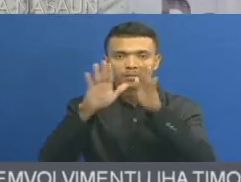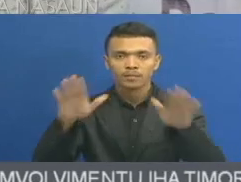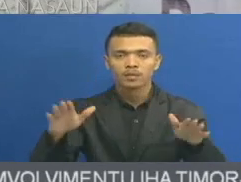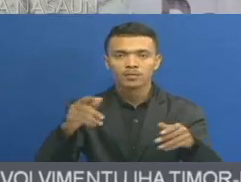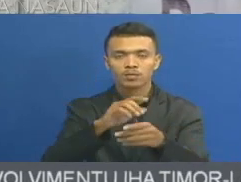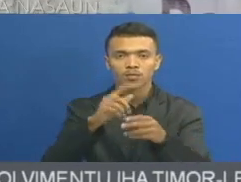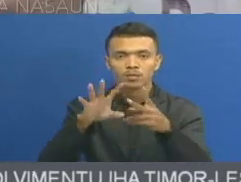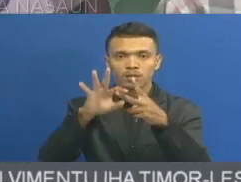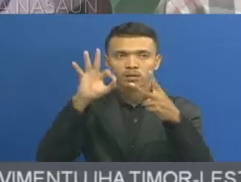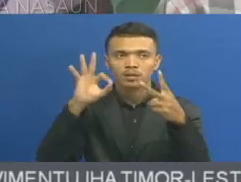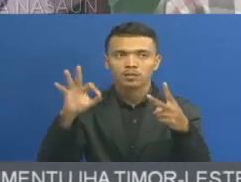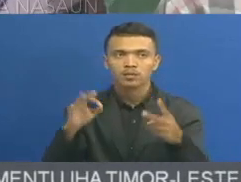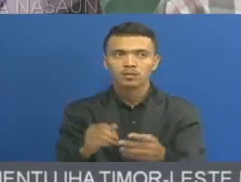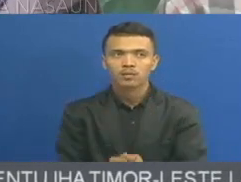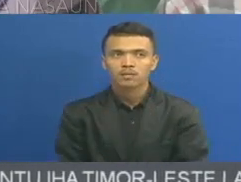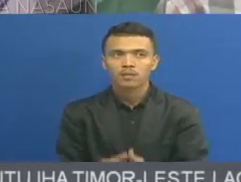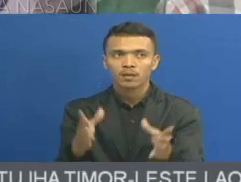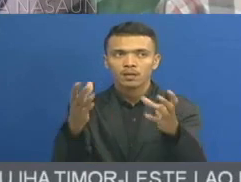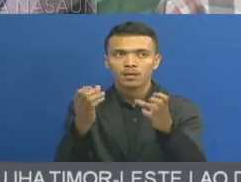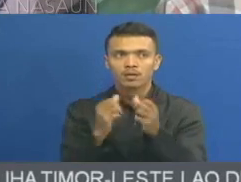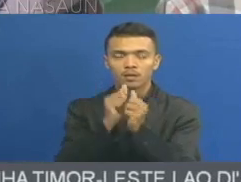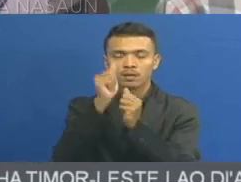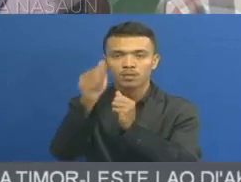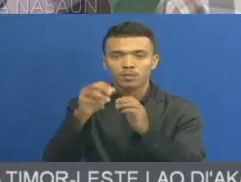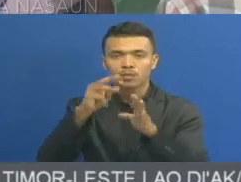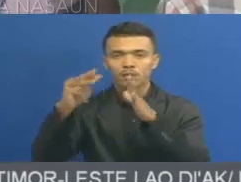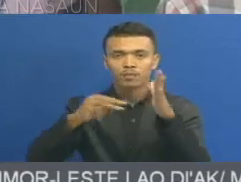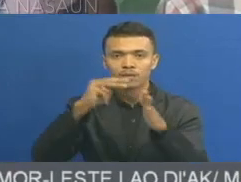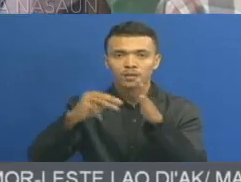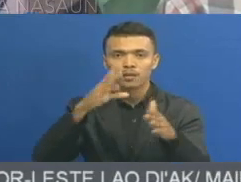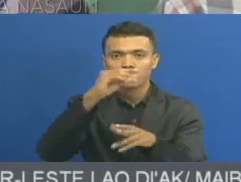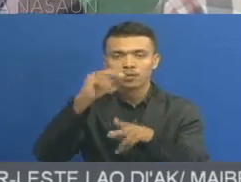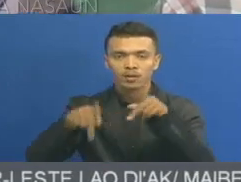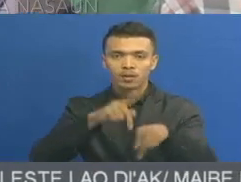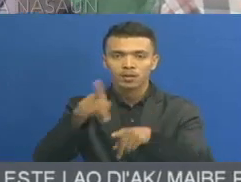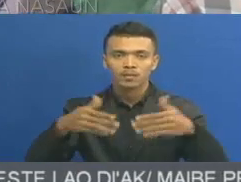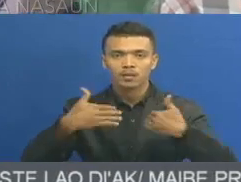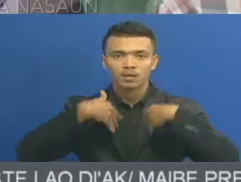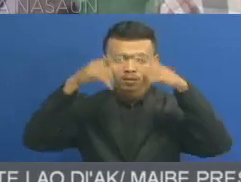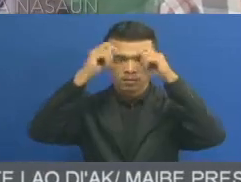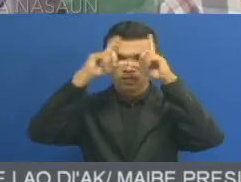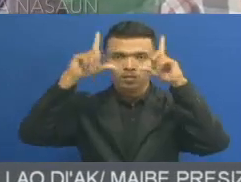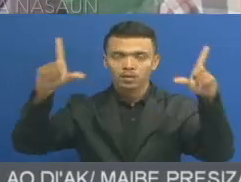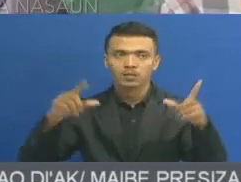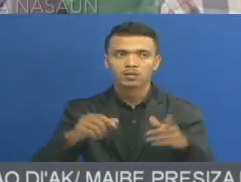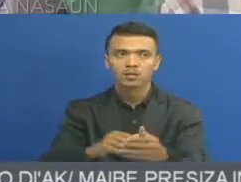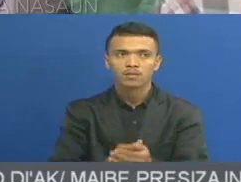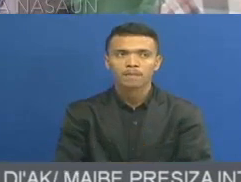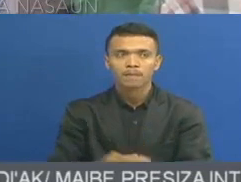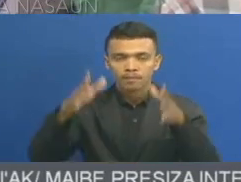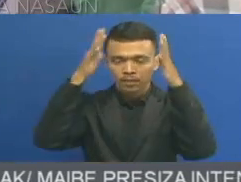da eleição. A cara atualiza a média toma no povo do Timor-Larantoma, Catar. Presidente